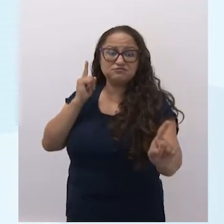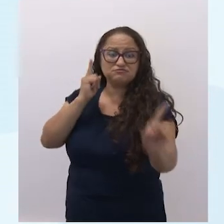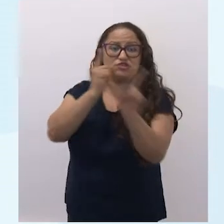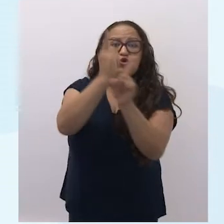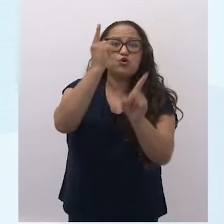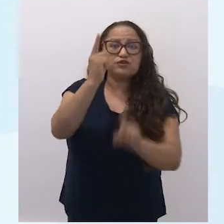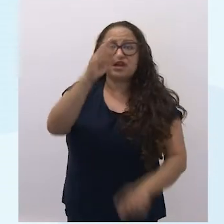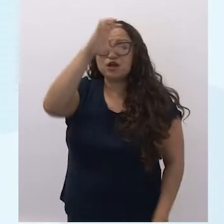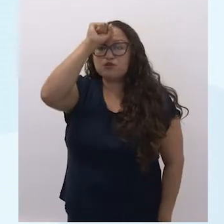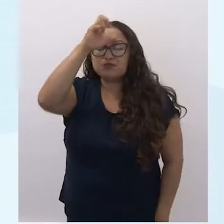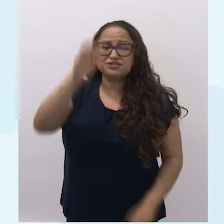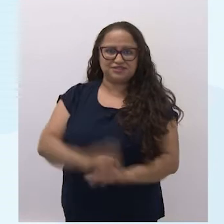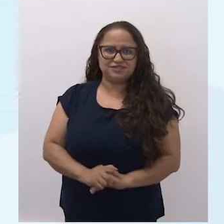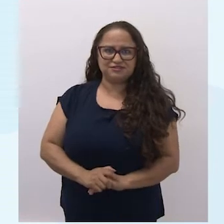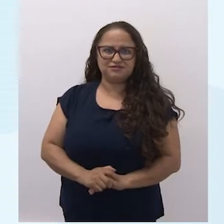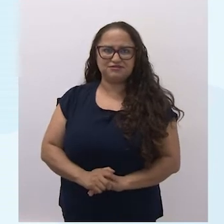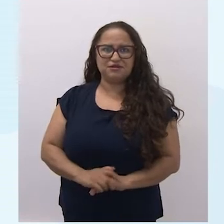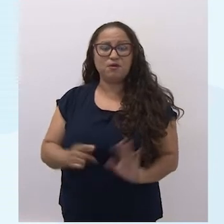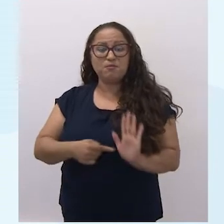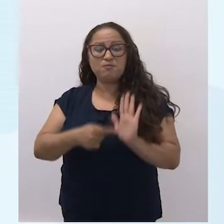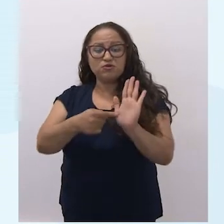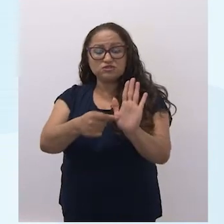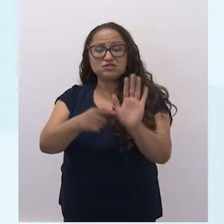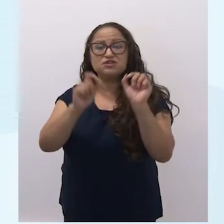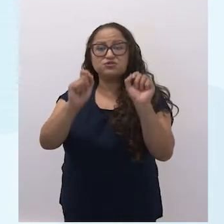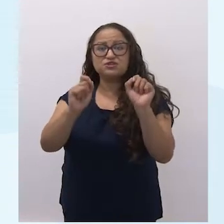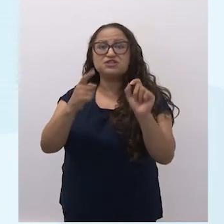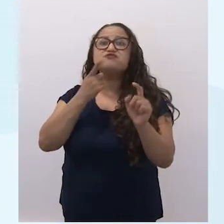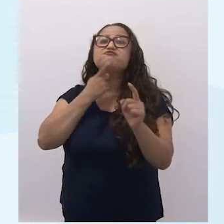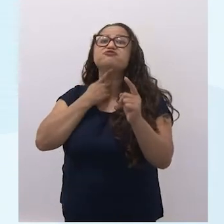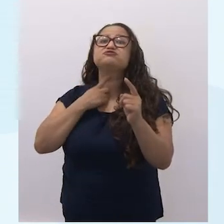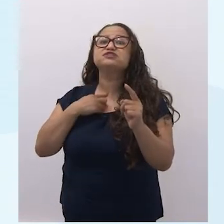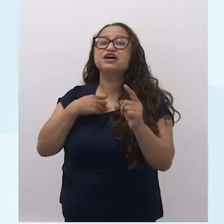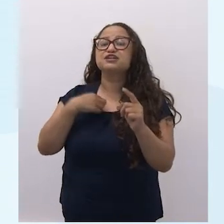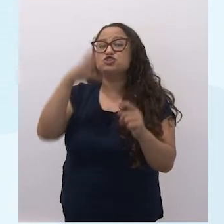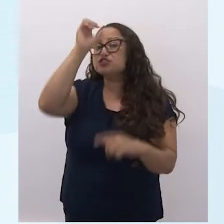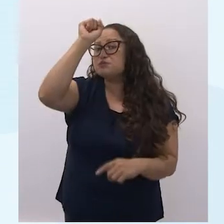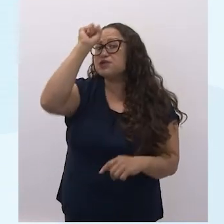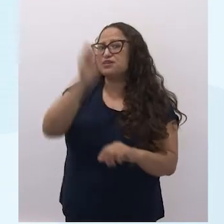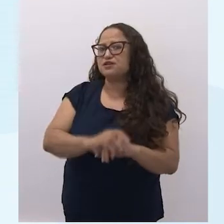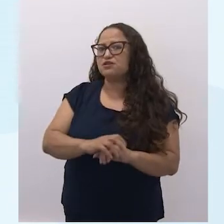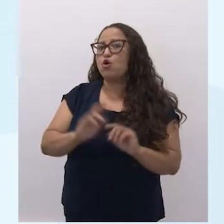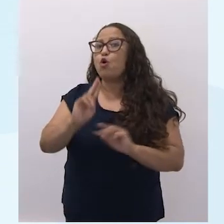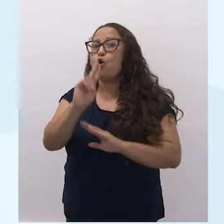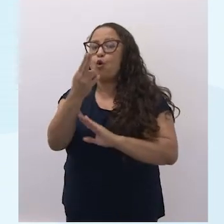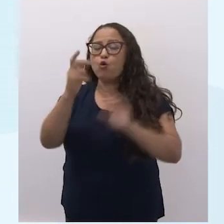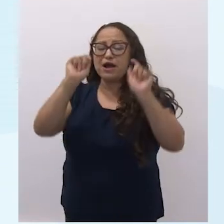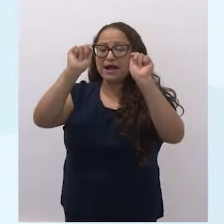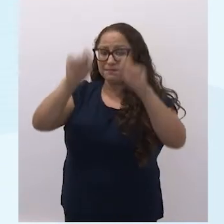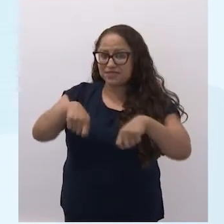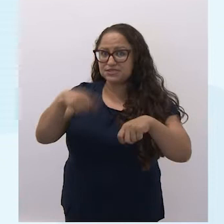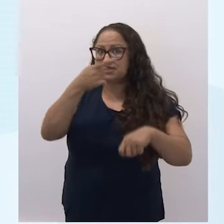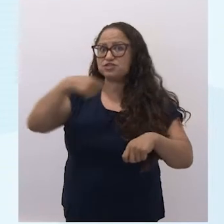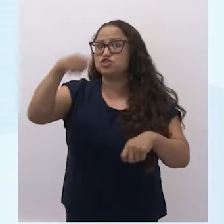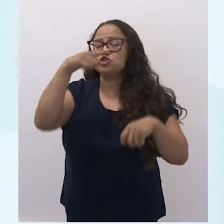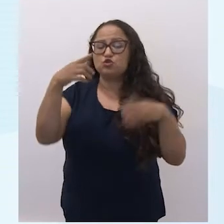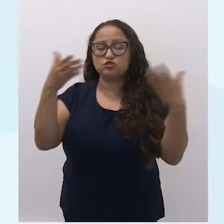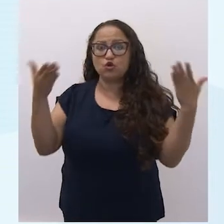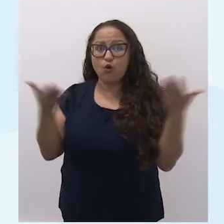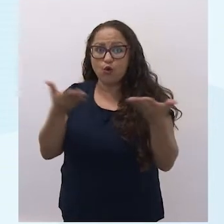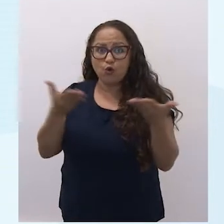aprendizado, despertando nele a vontade de aprender. Ou seja, a capacidade que nós falamos, que